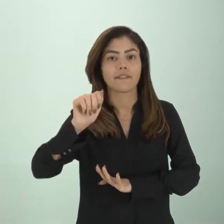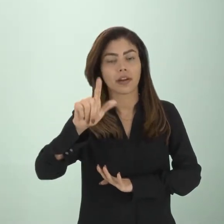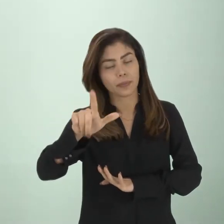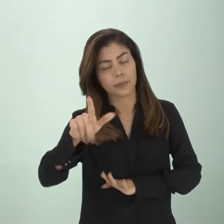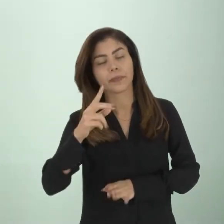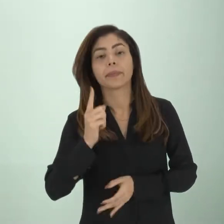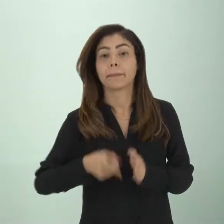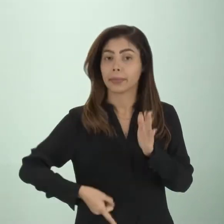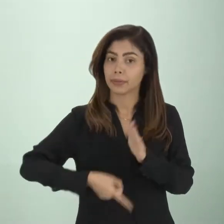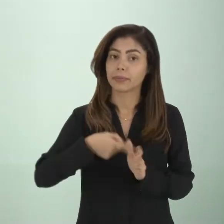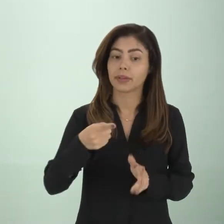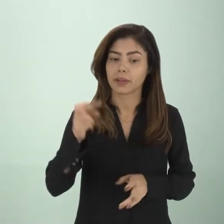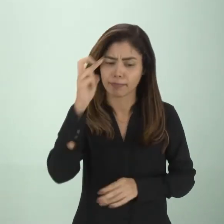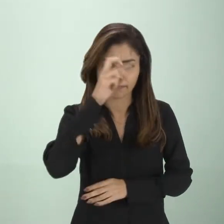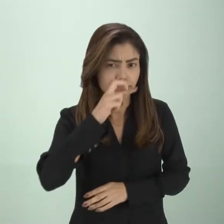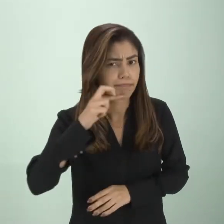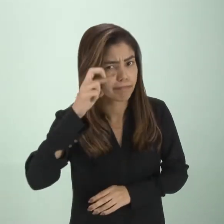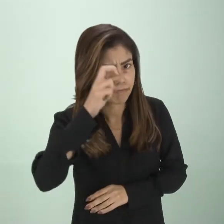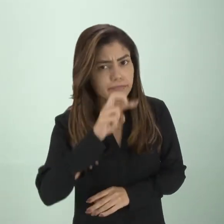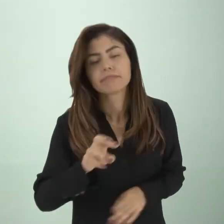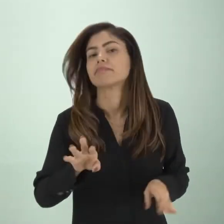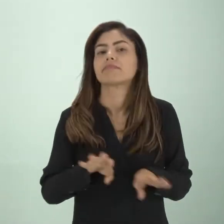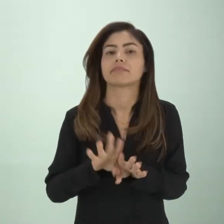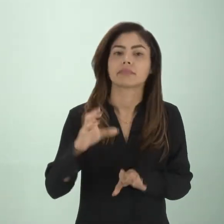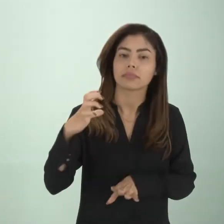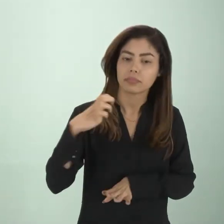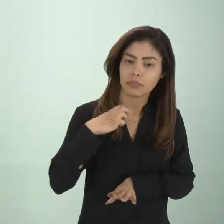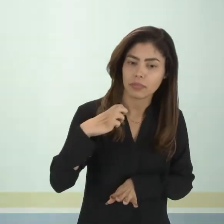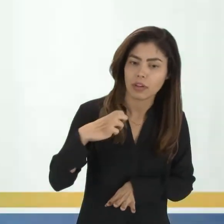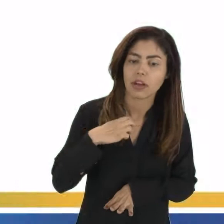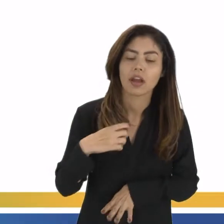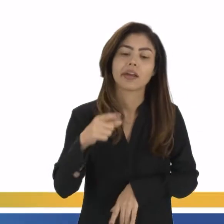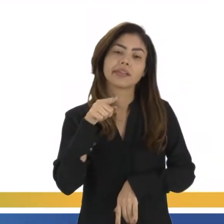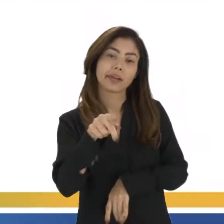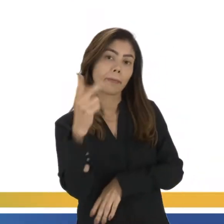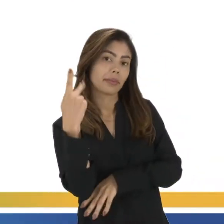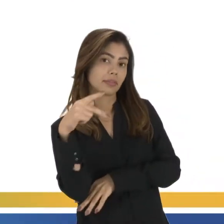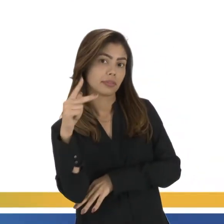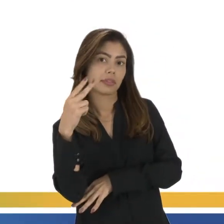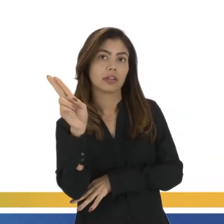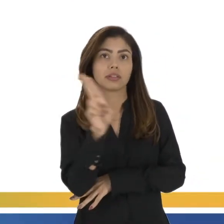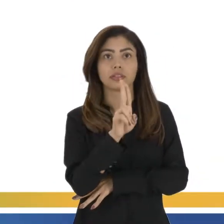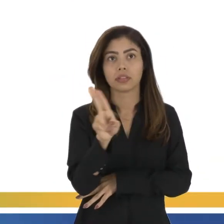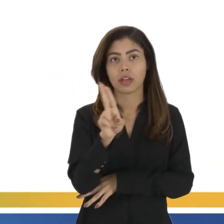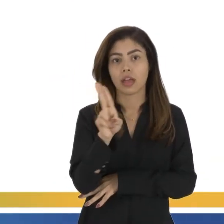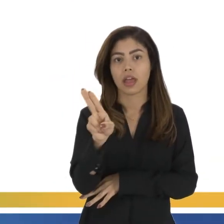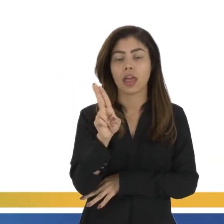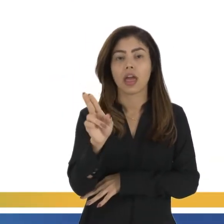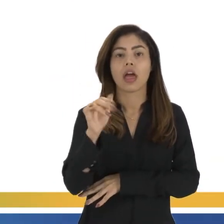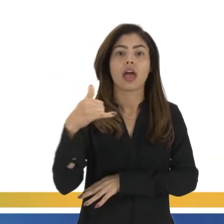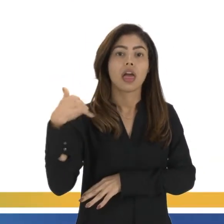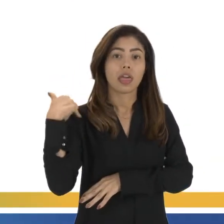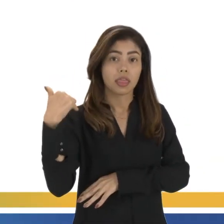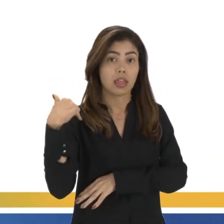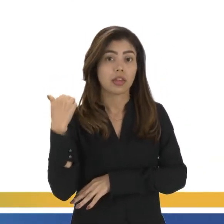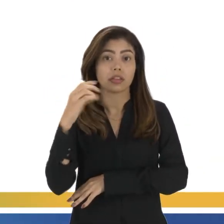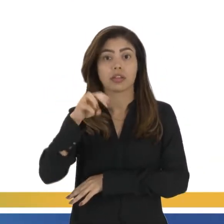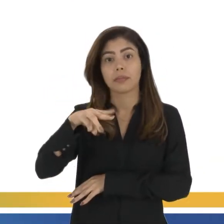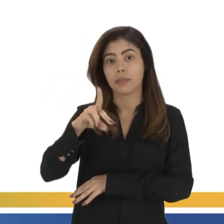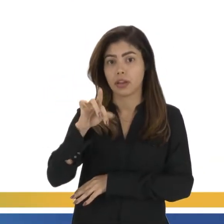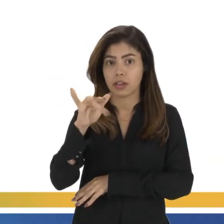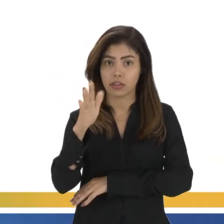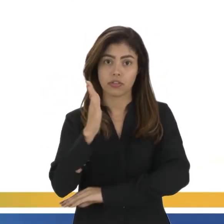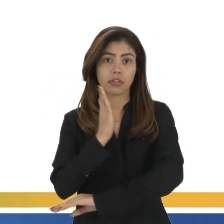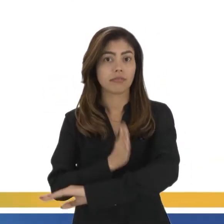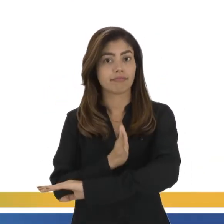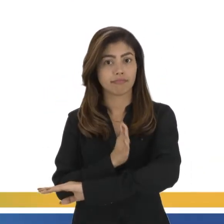vai primeiro analisar o contexto, da época, desse período chamado de Idade Média, e nós